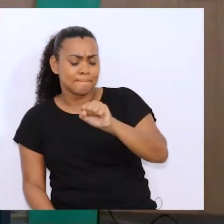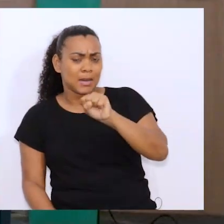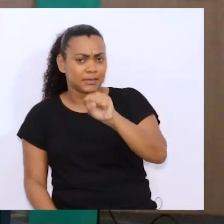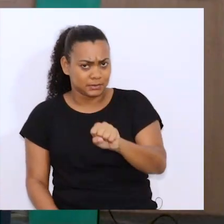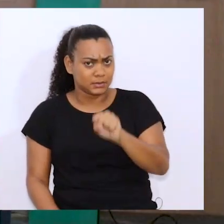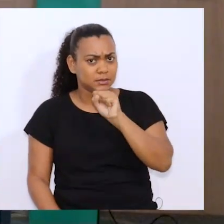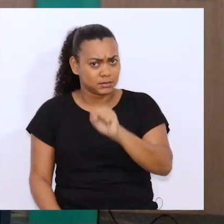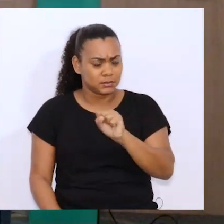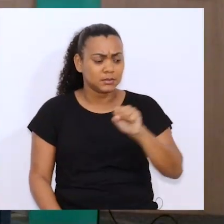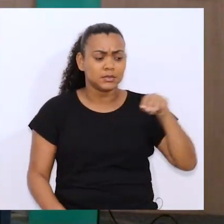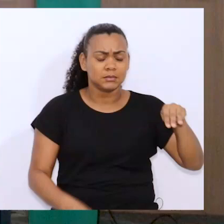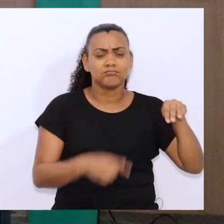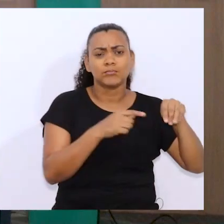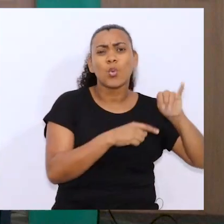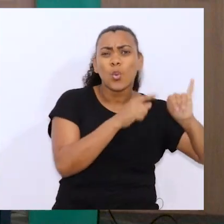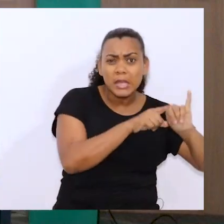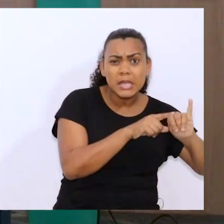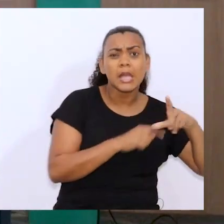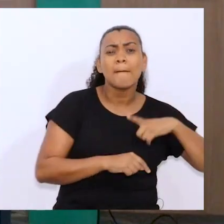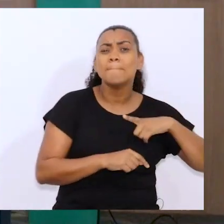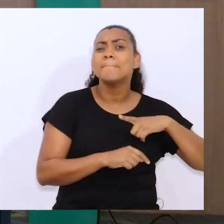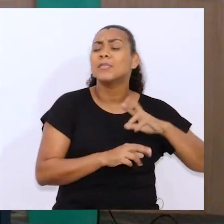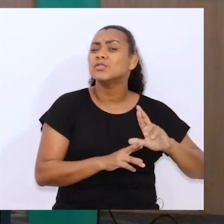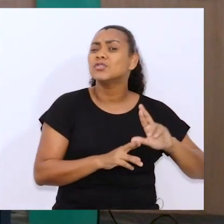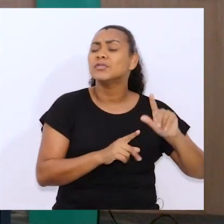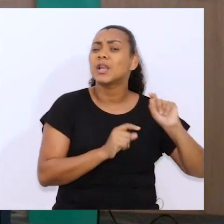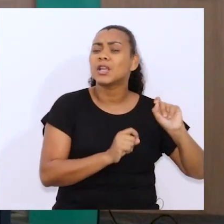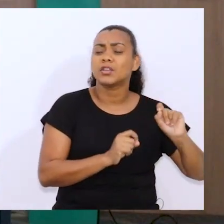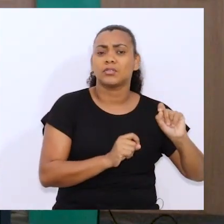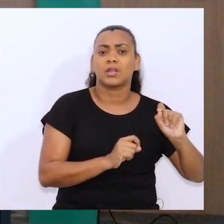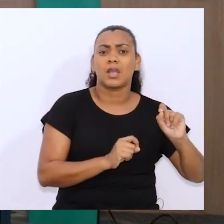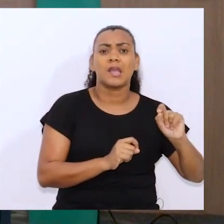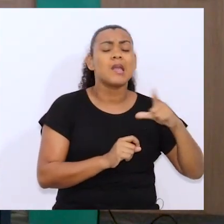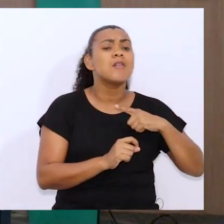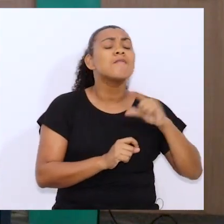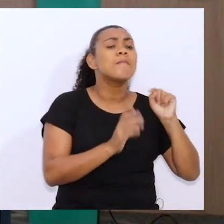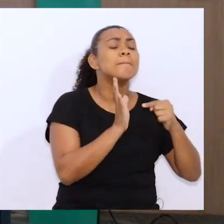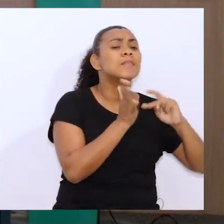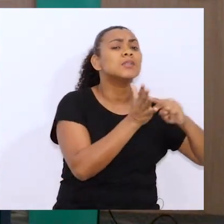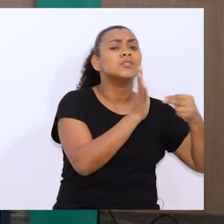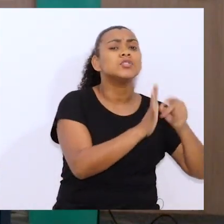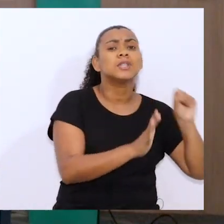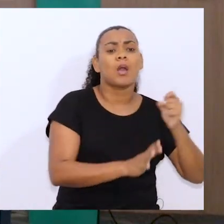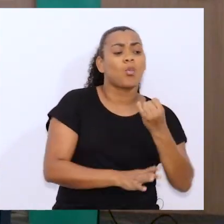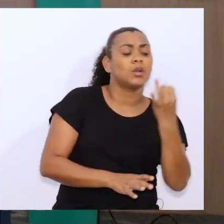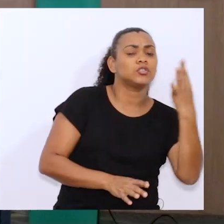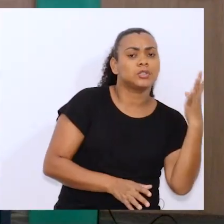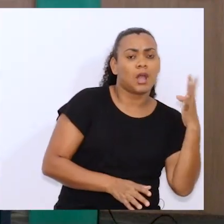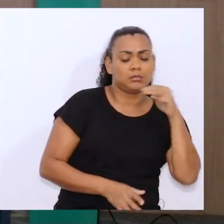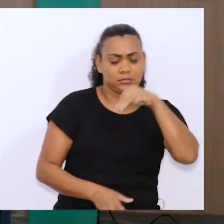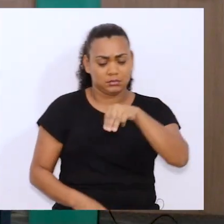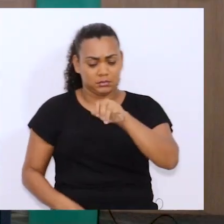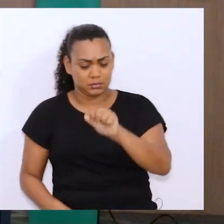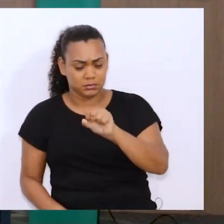Mais é diferente de menos. Indica o quê? Quantidade. E